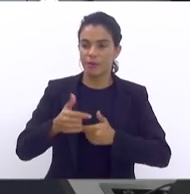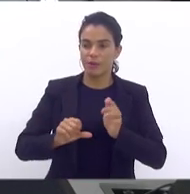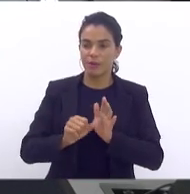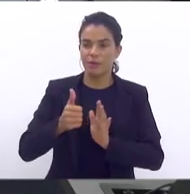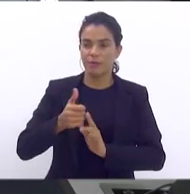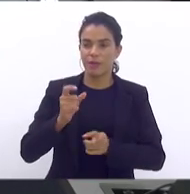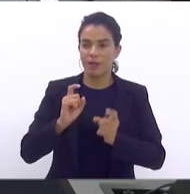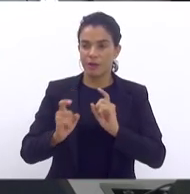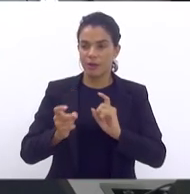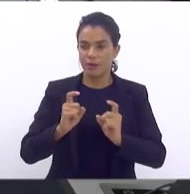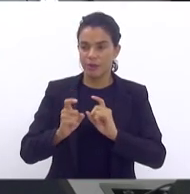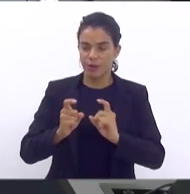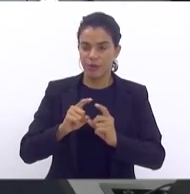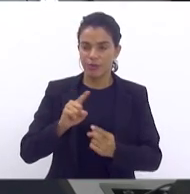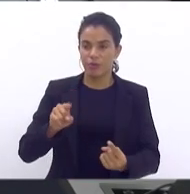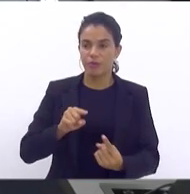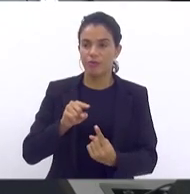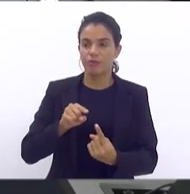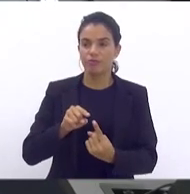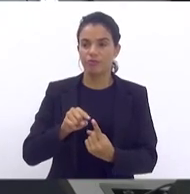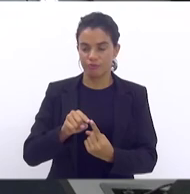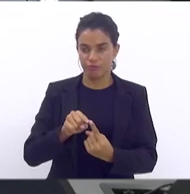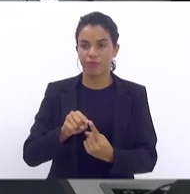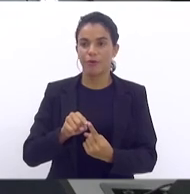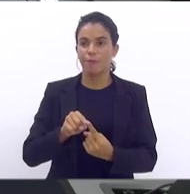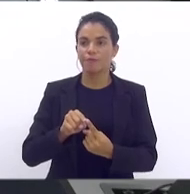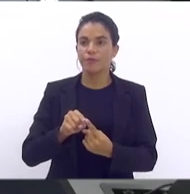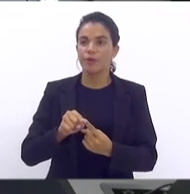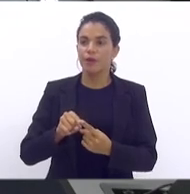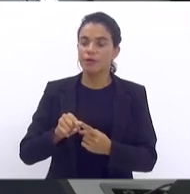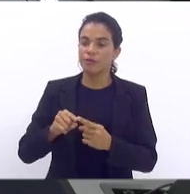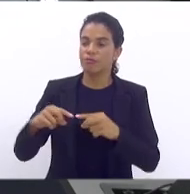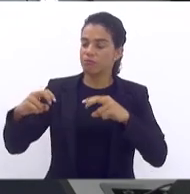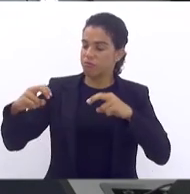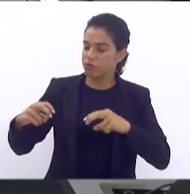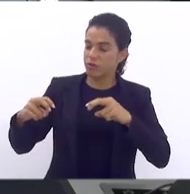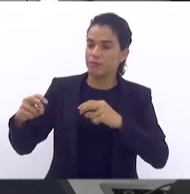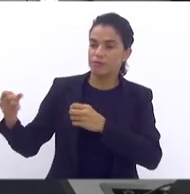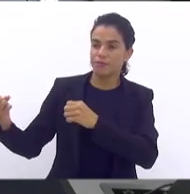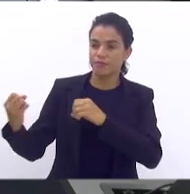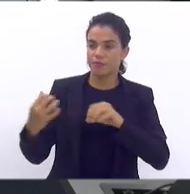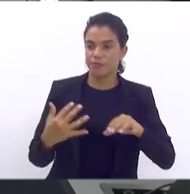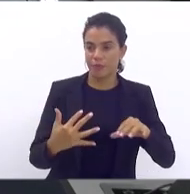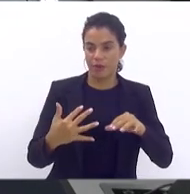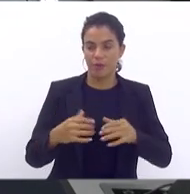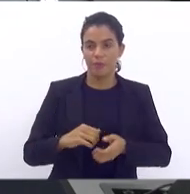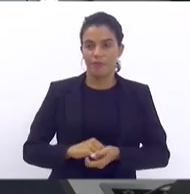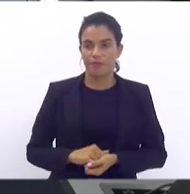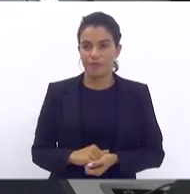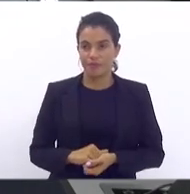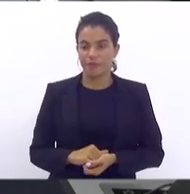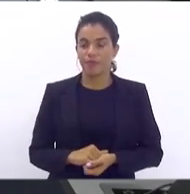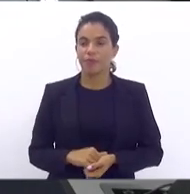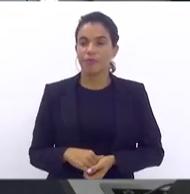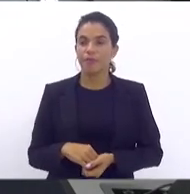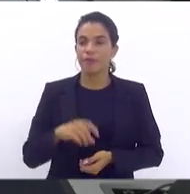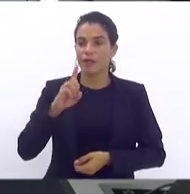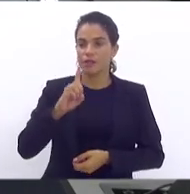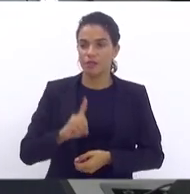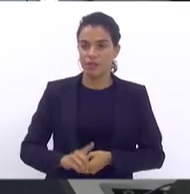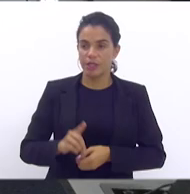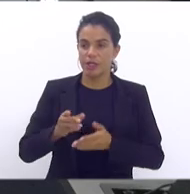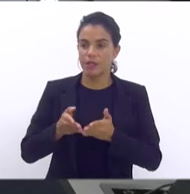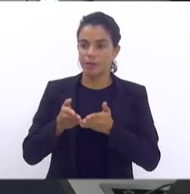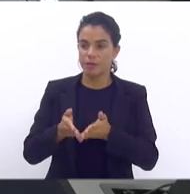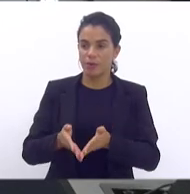reunião ordinária com o objetivo de obter as oitivas dos representantes dos seguintes órgãos: Diretoria de Portos